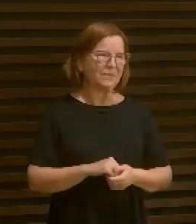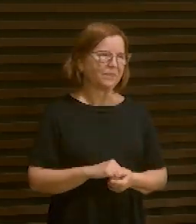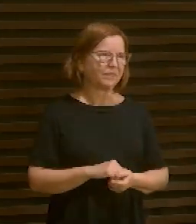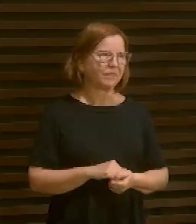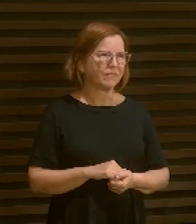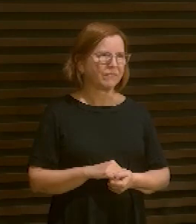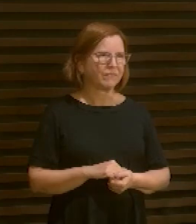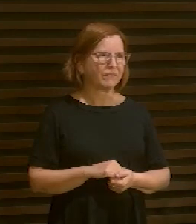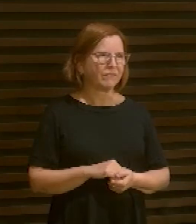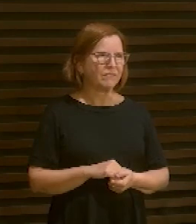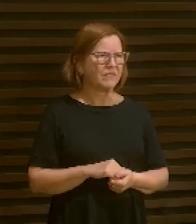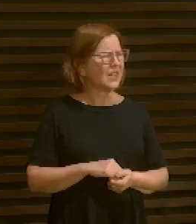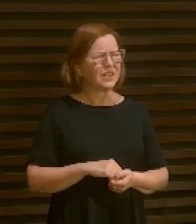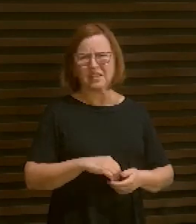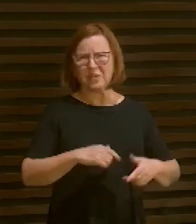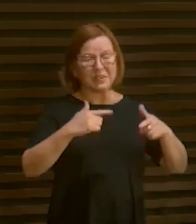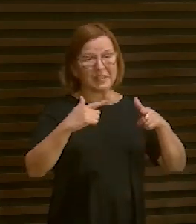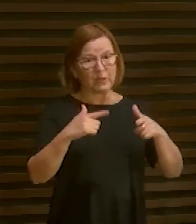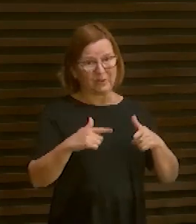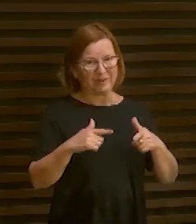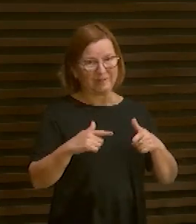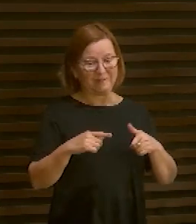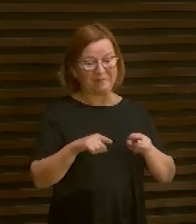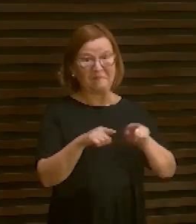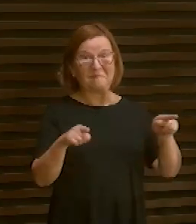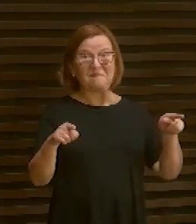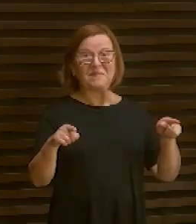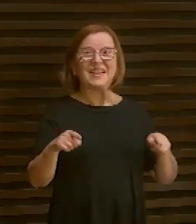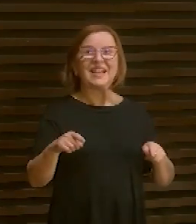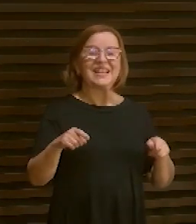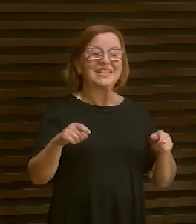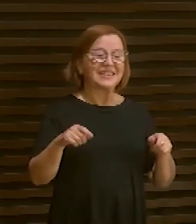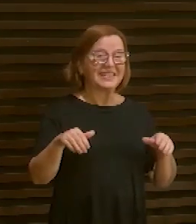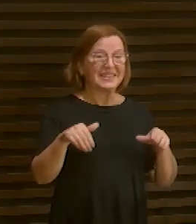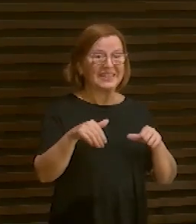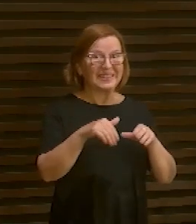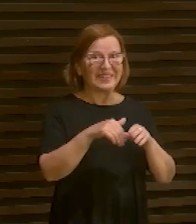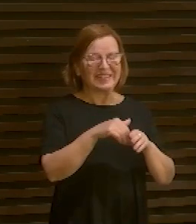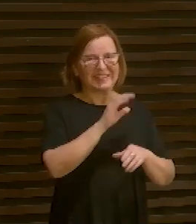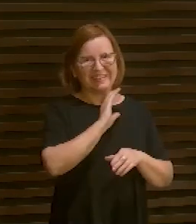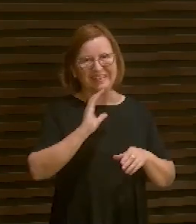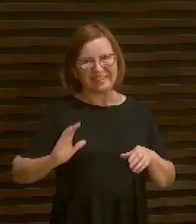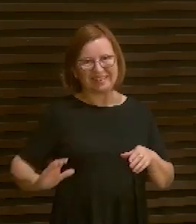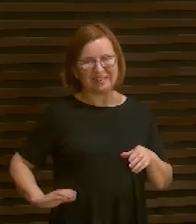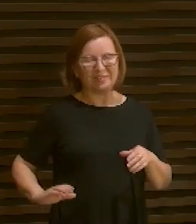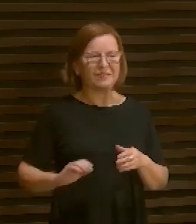Não é em algum lugar, é nele, é nesta relação.